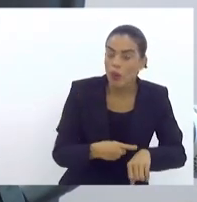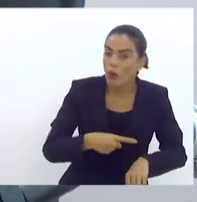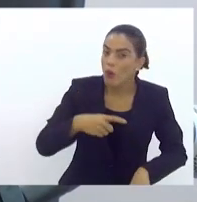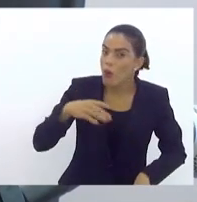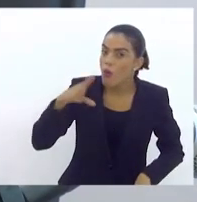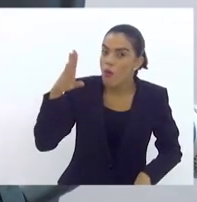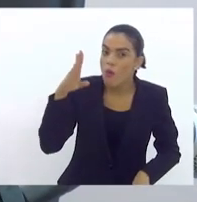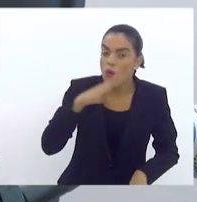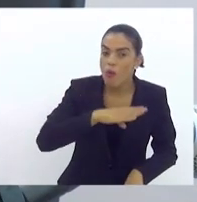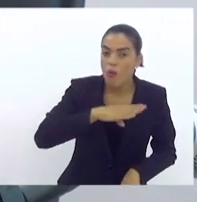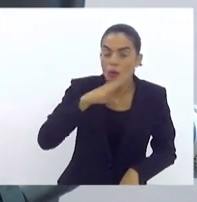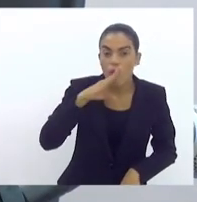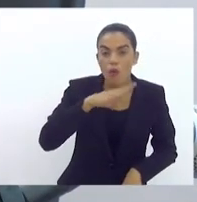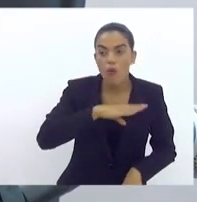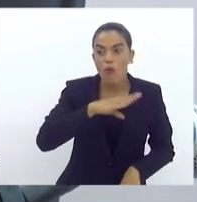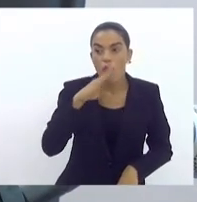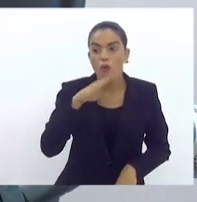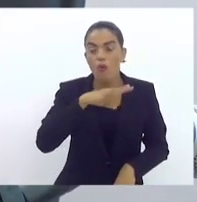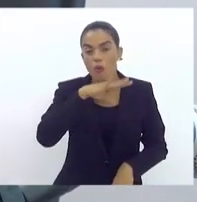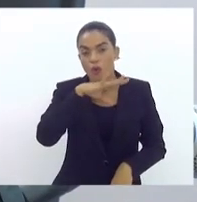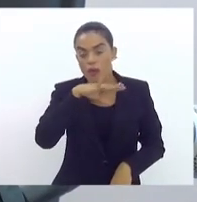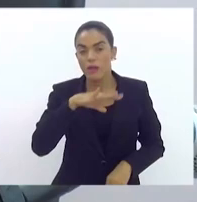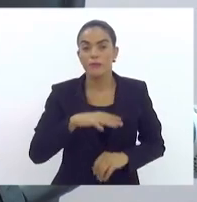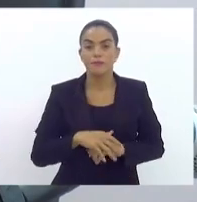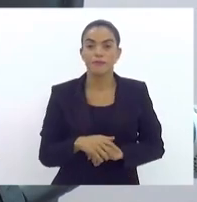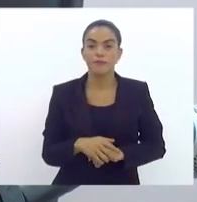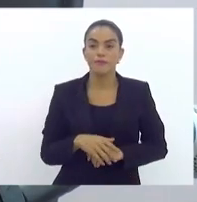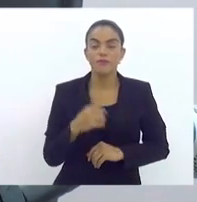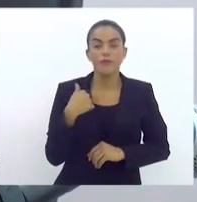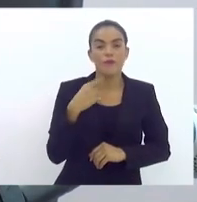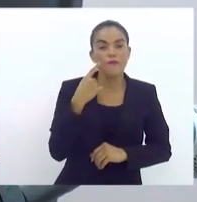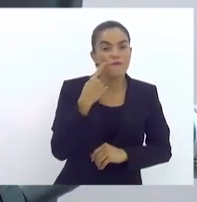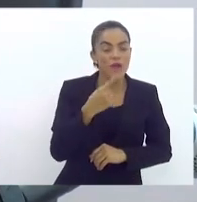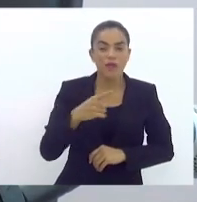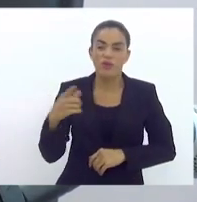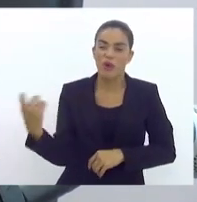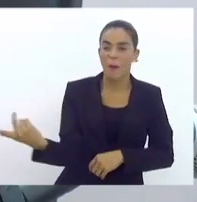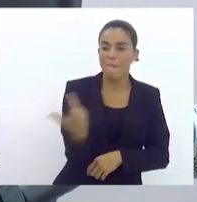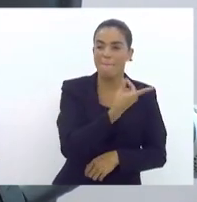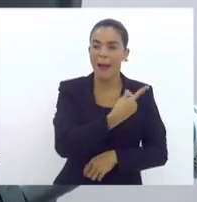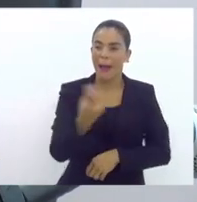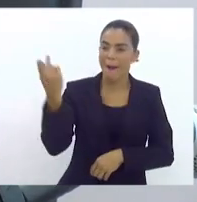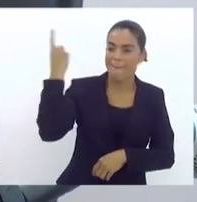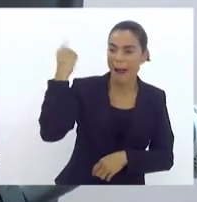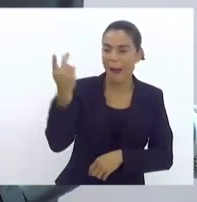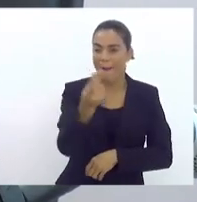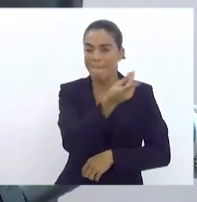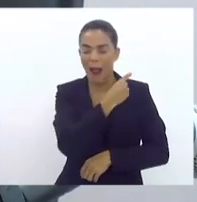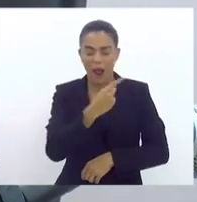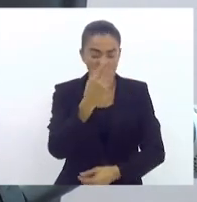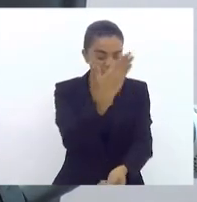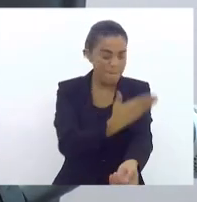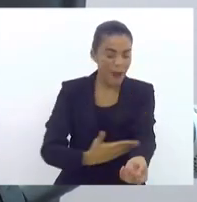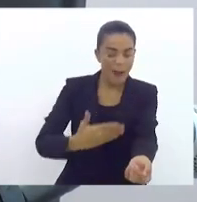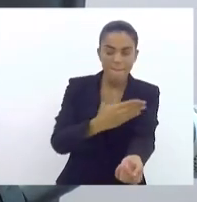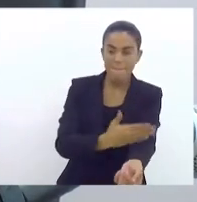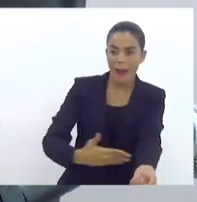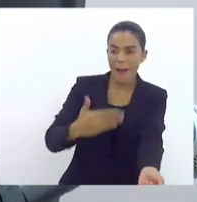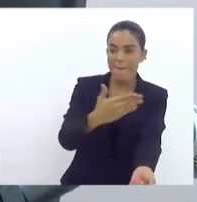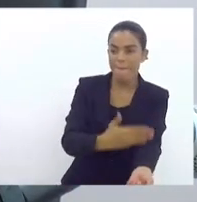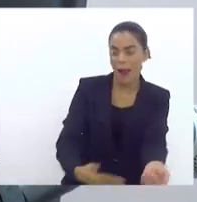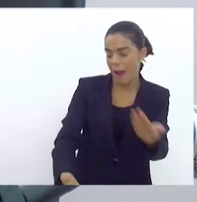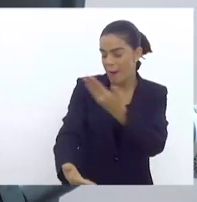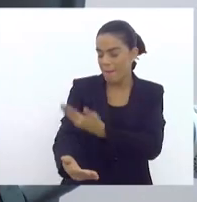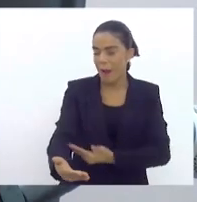imaginar né no plano Quando você vai para questão do flagelo que os adolescentes se faz fazem numa